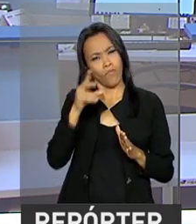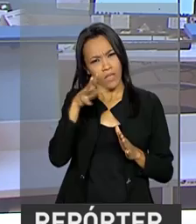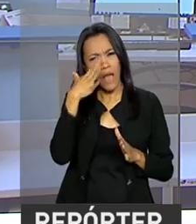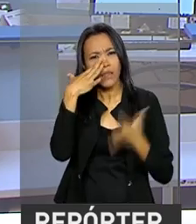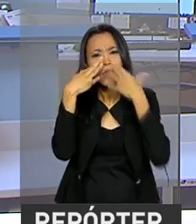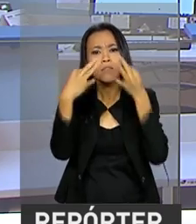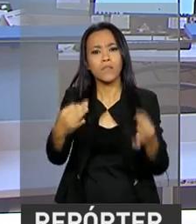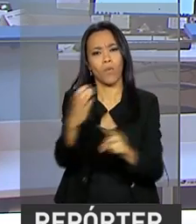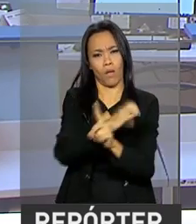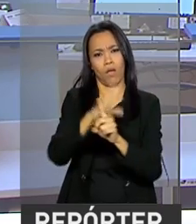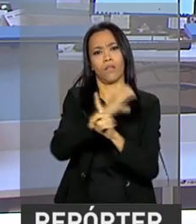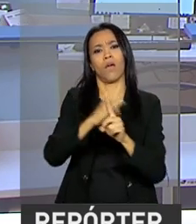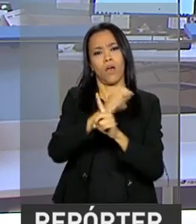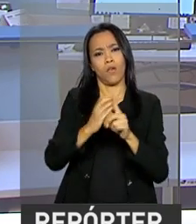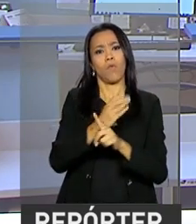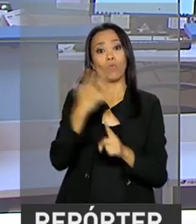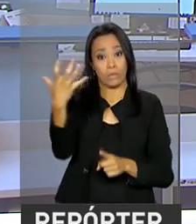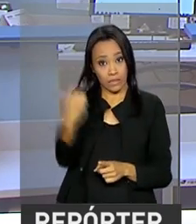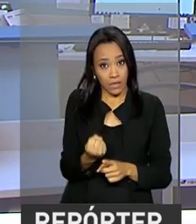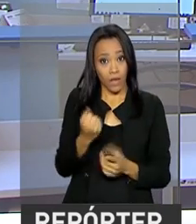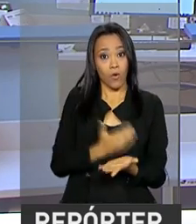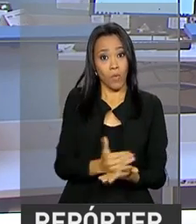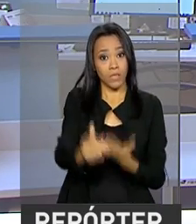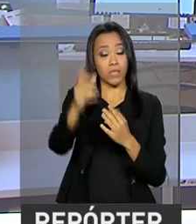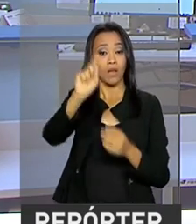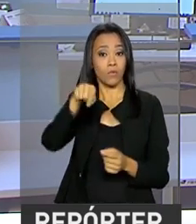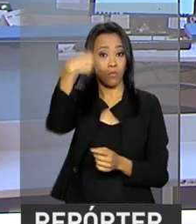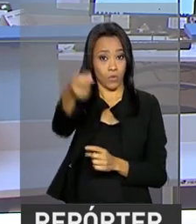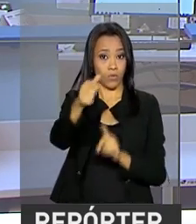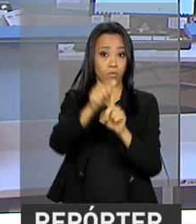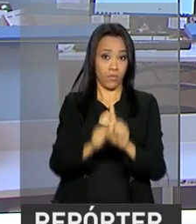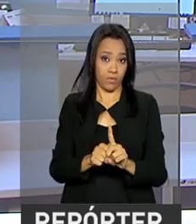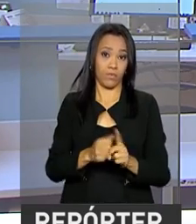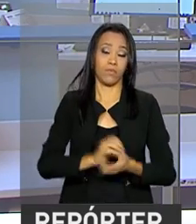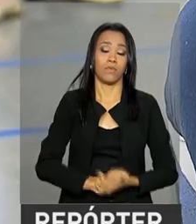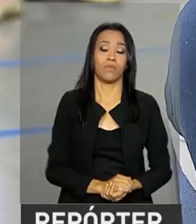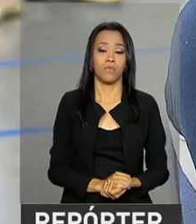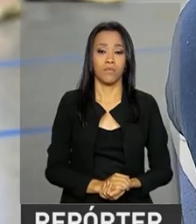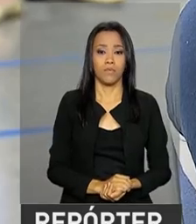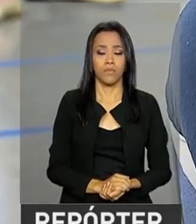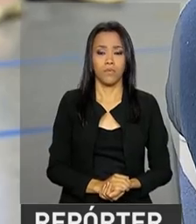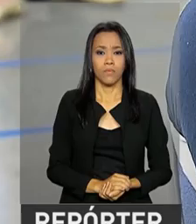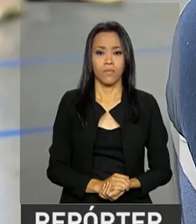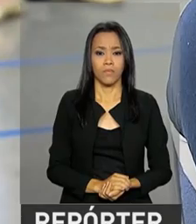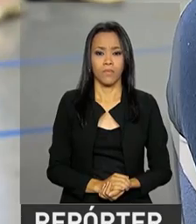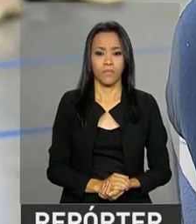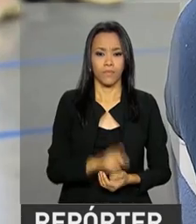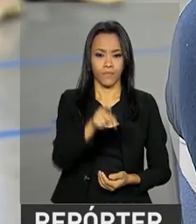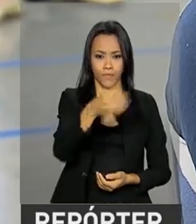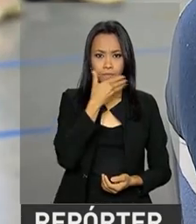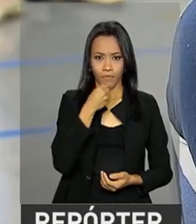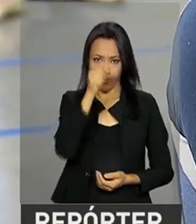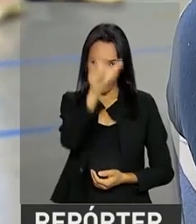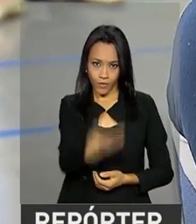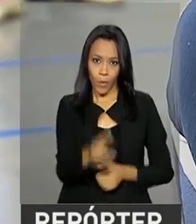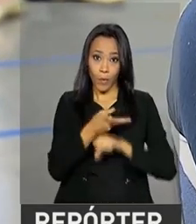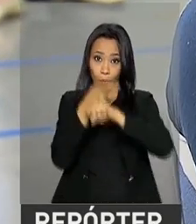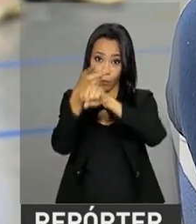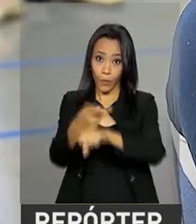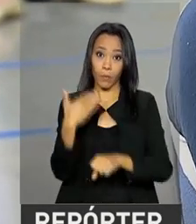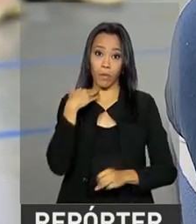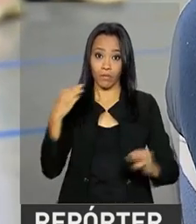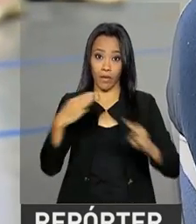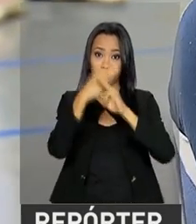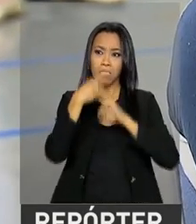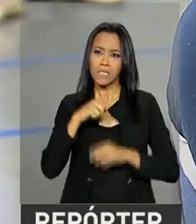calendário os saques vão começar no início do próximo mês Jaílton Procurou a caixa para